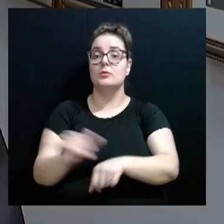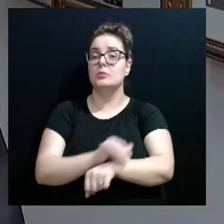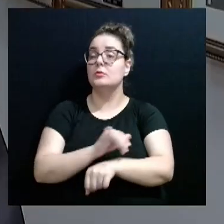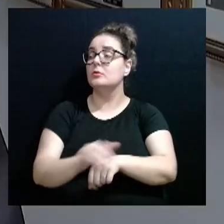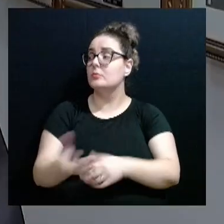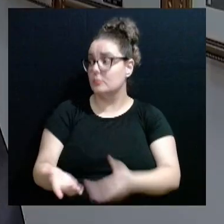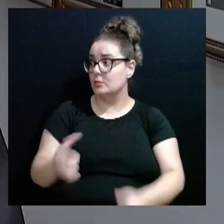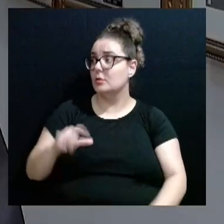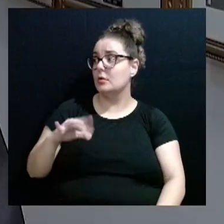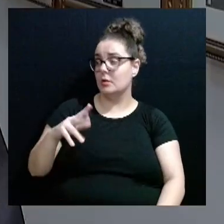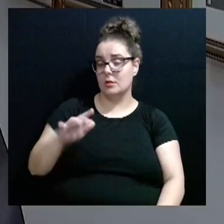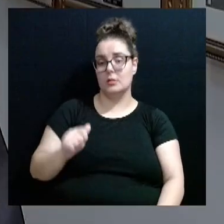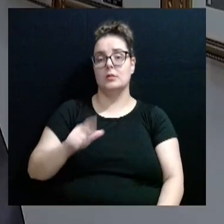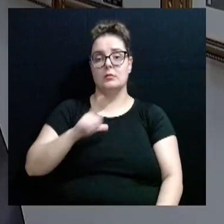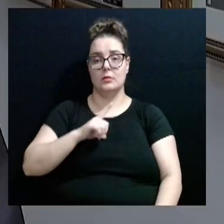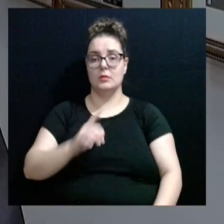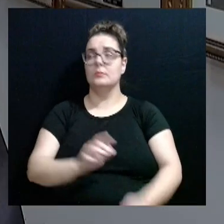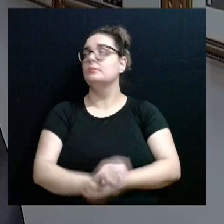ter.